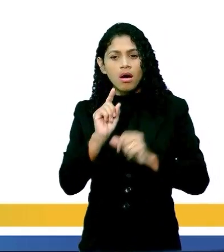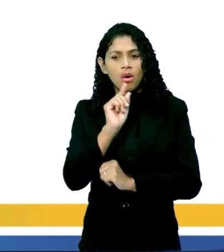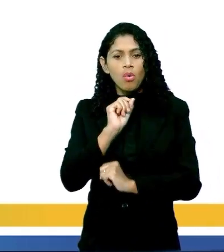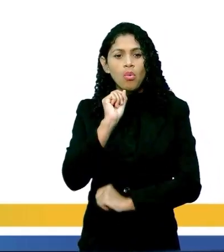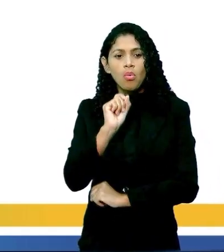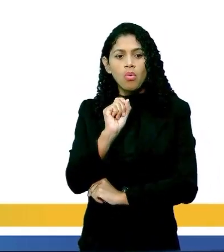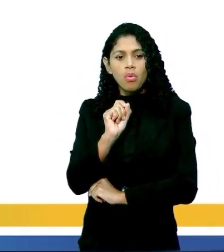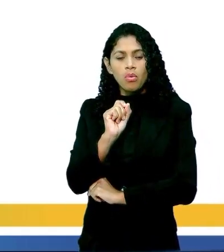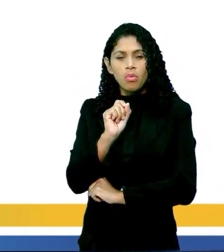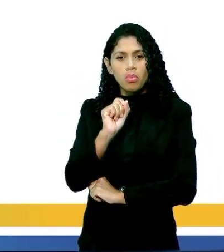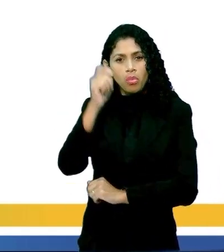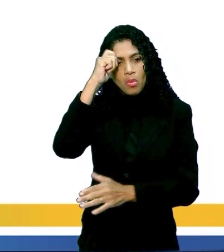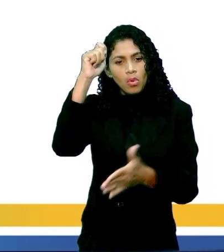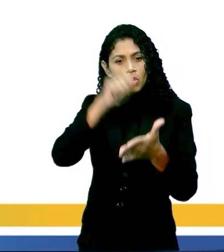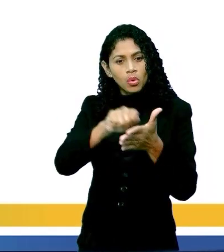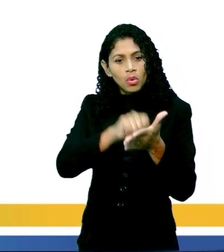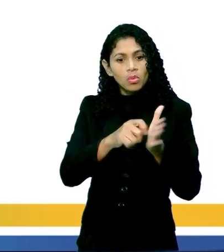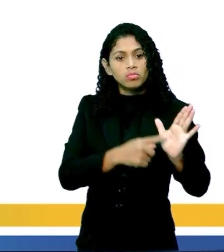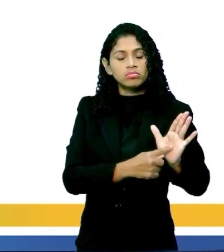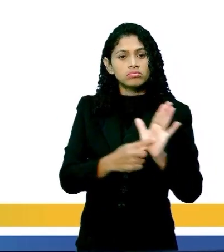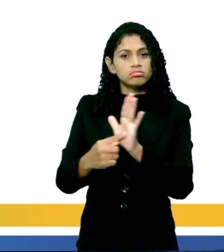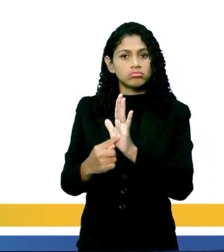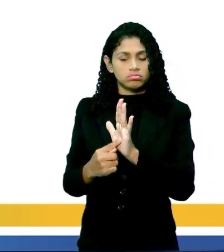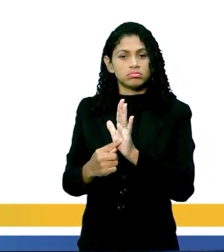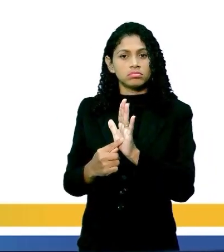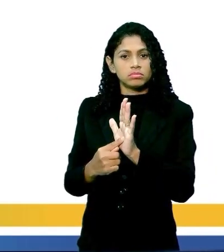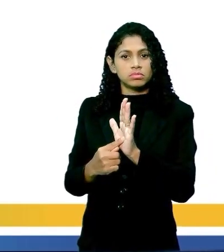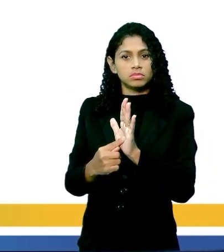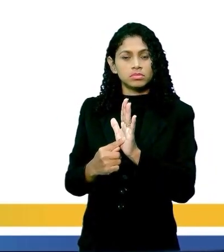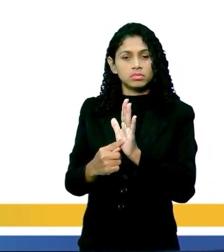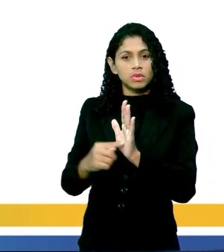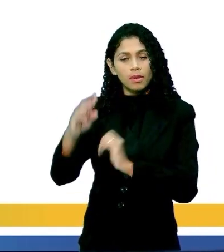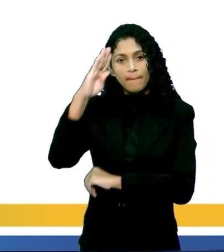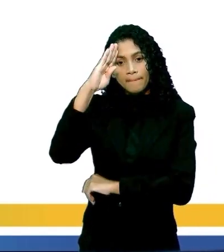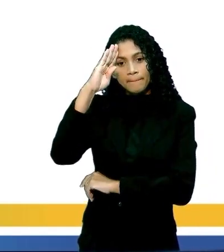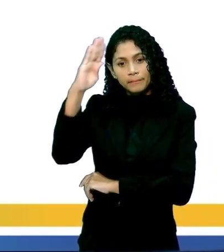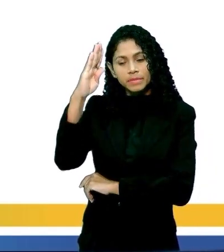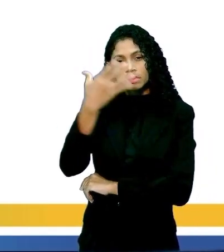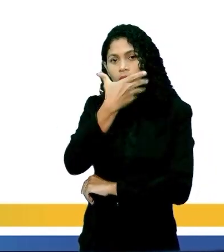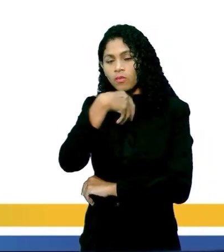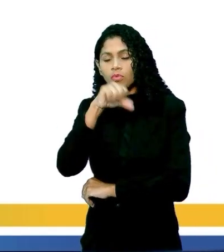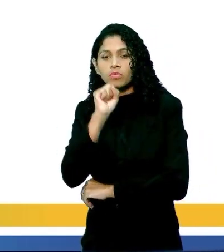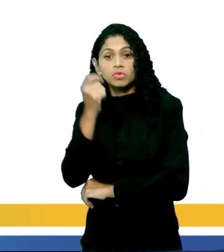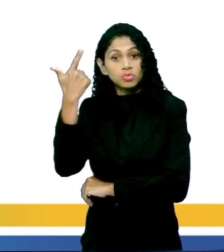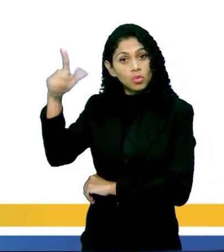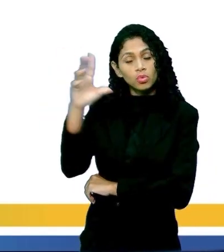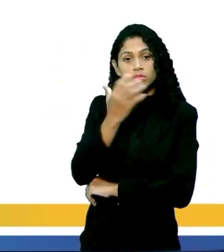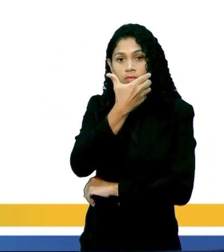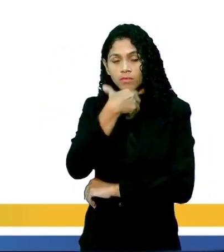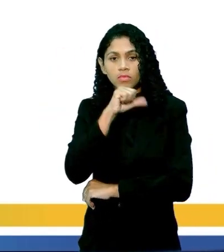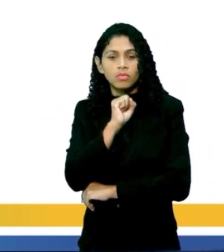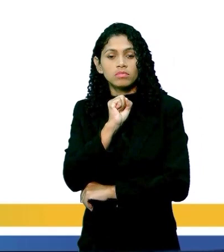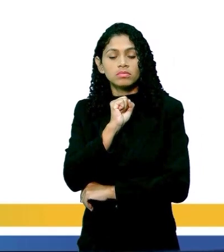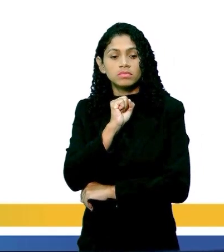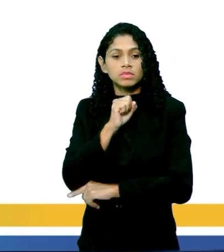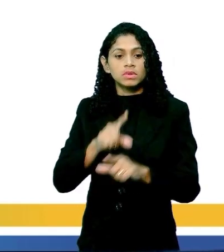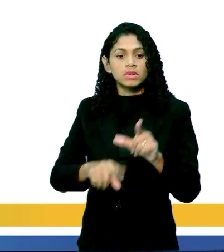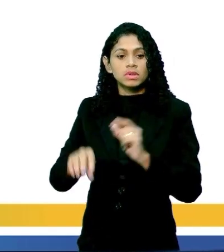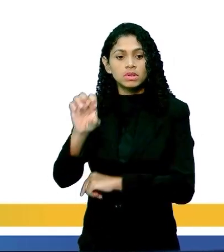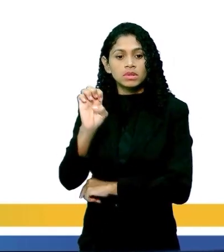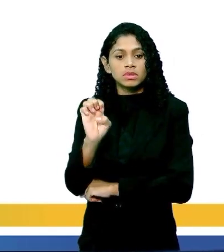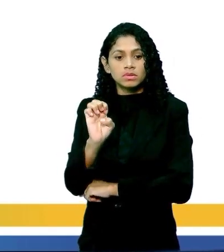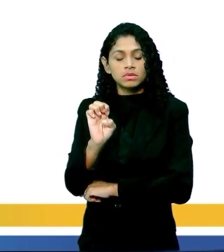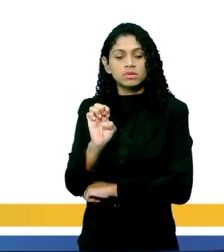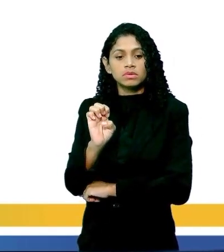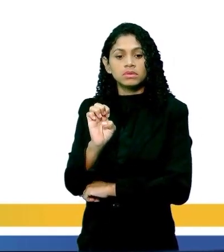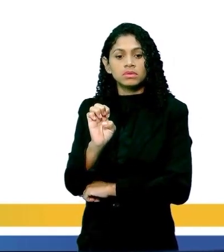escrever, ele revela o mundo e, em especial, o homem e os outros homens. E letra E ou E,